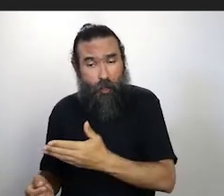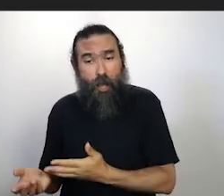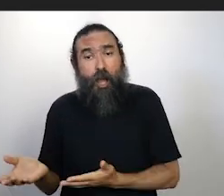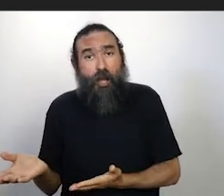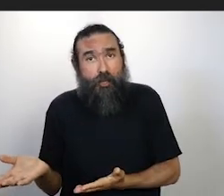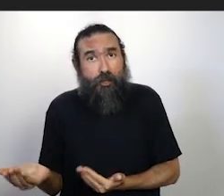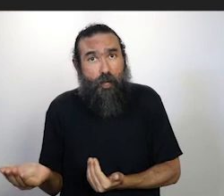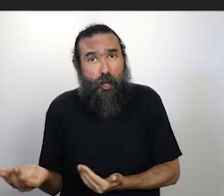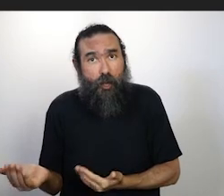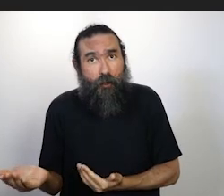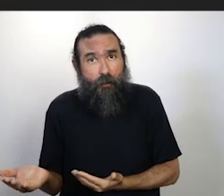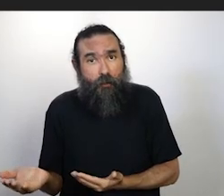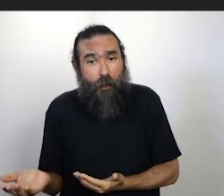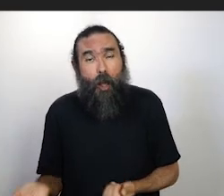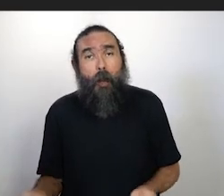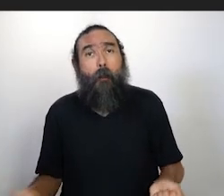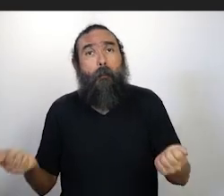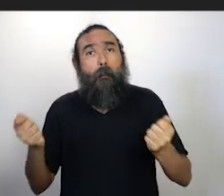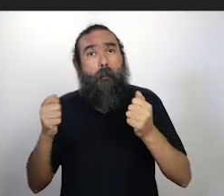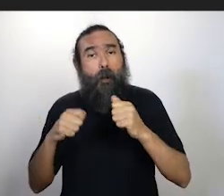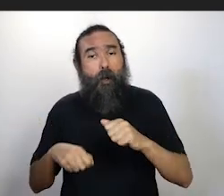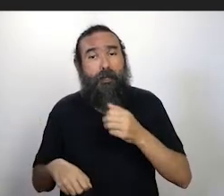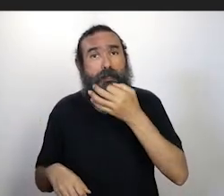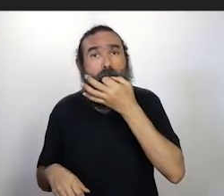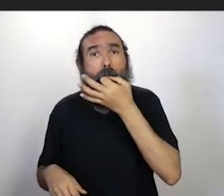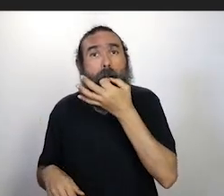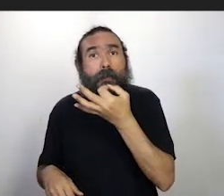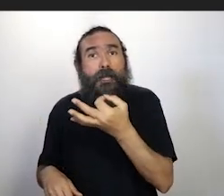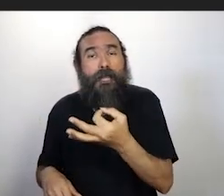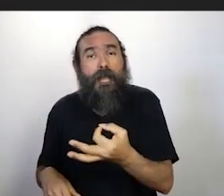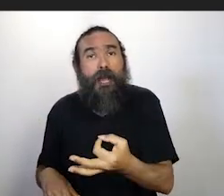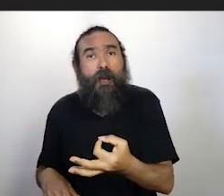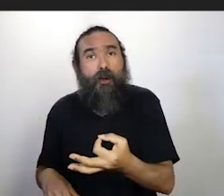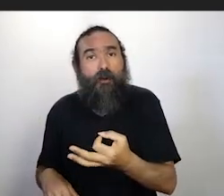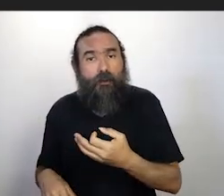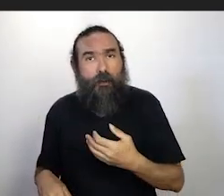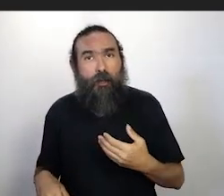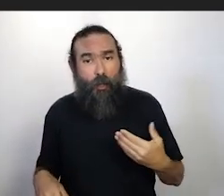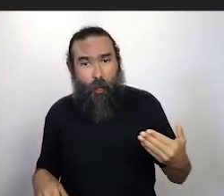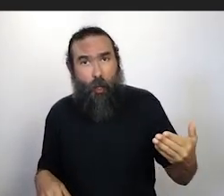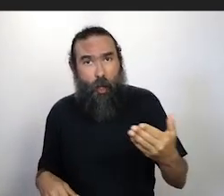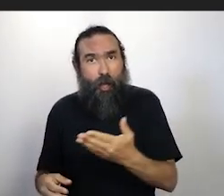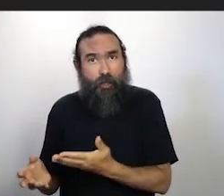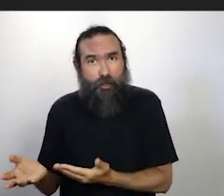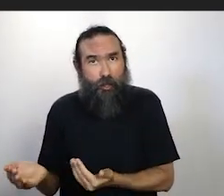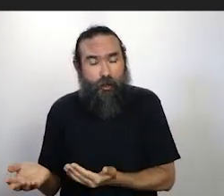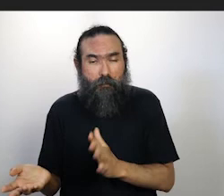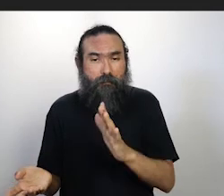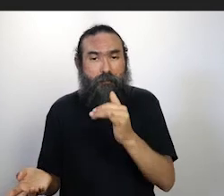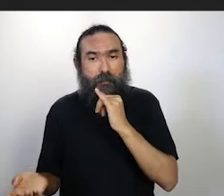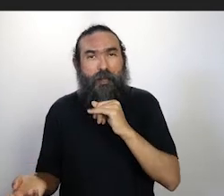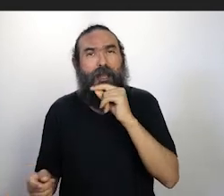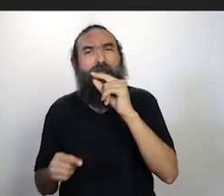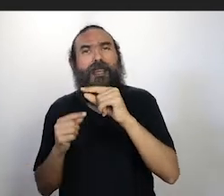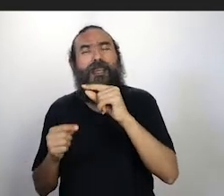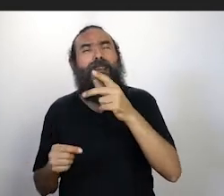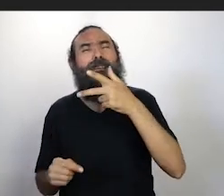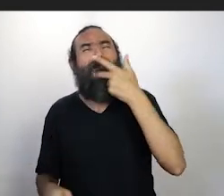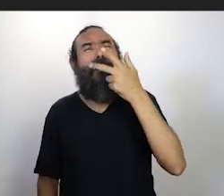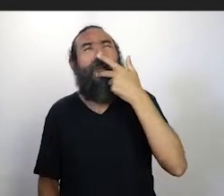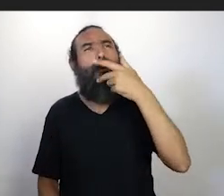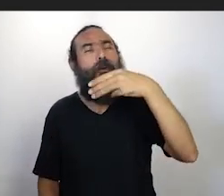nós jovens? De nós, talvez, somente as jovens, mas eu penso que... acho que foi o